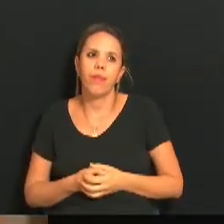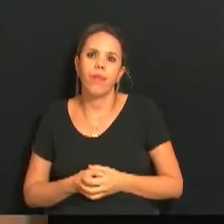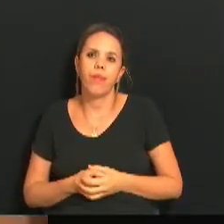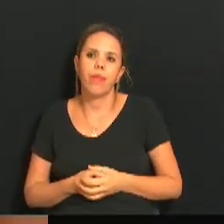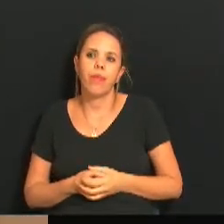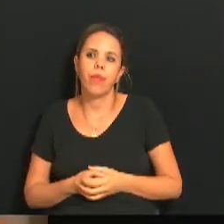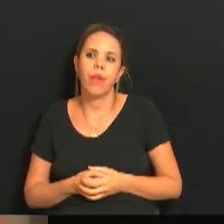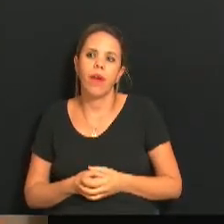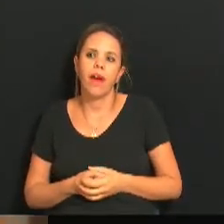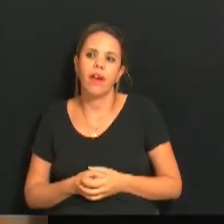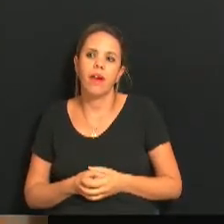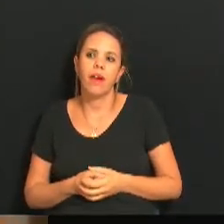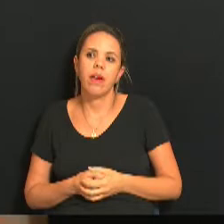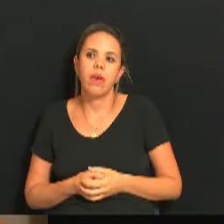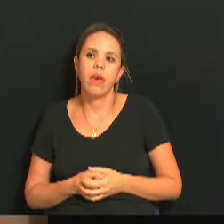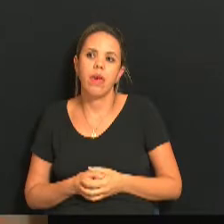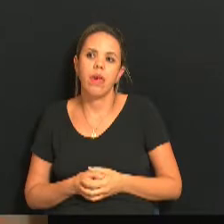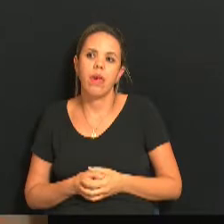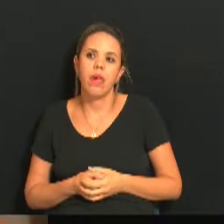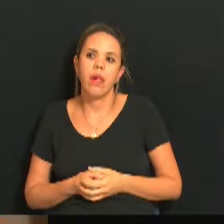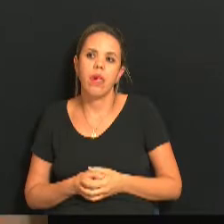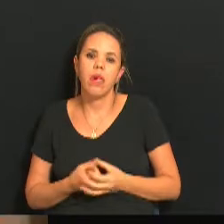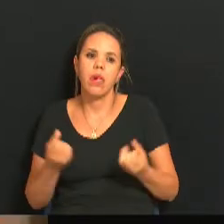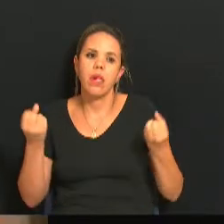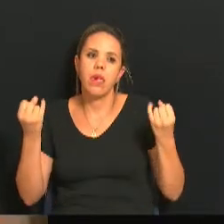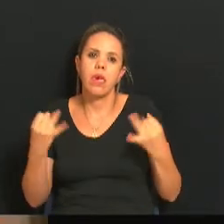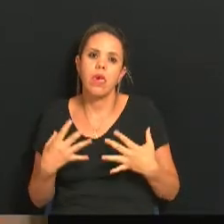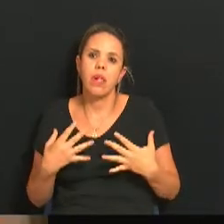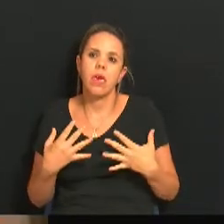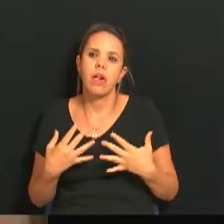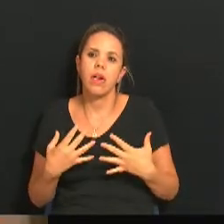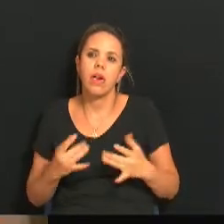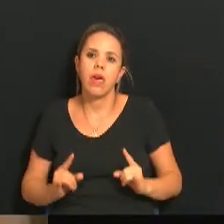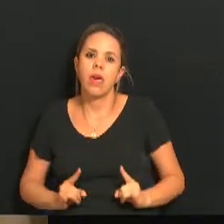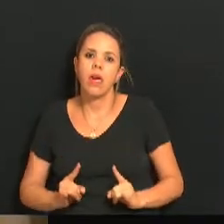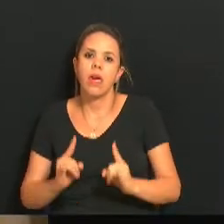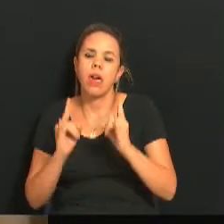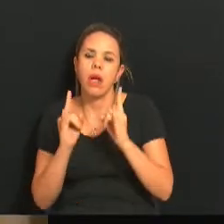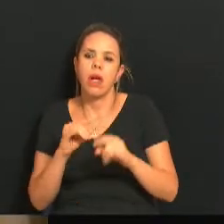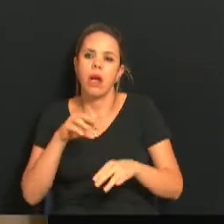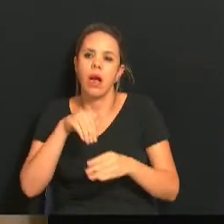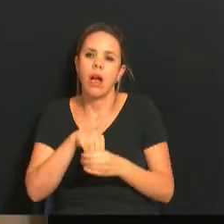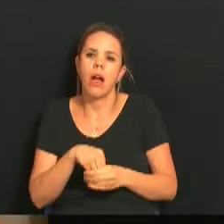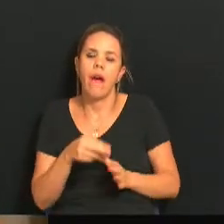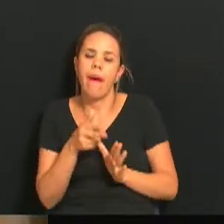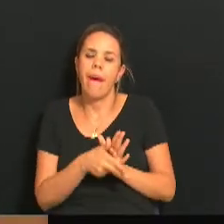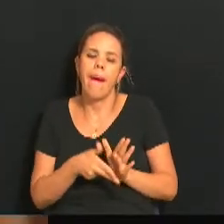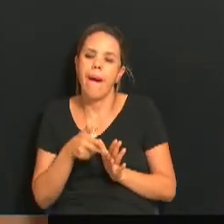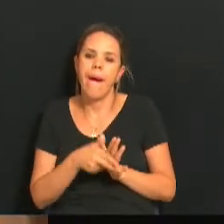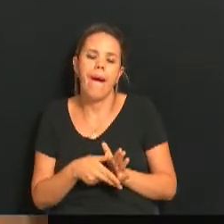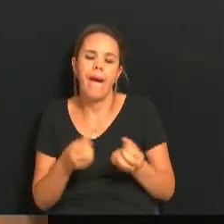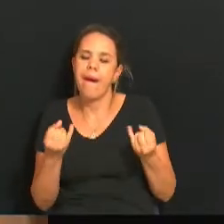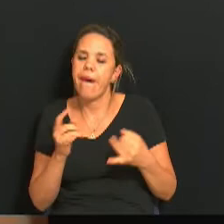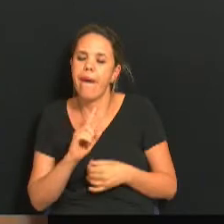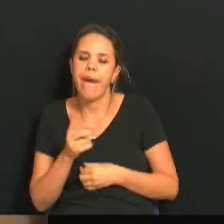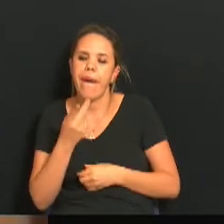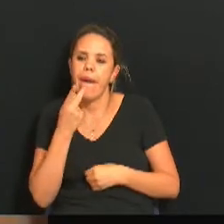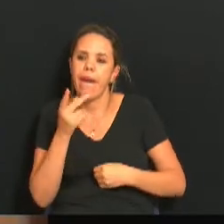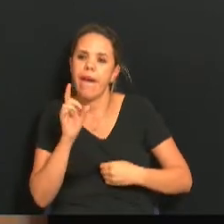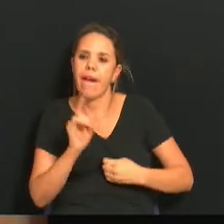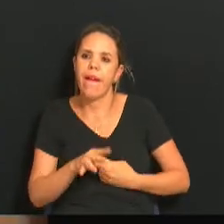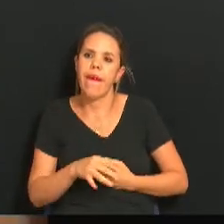vapor e pin Então tá falando que é um complexo né Essa rodoviário não tá falando que